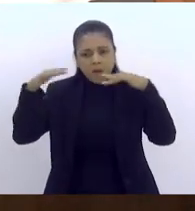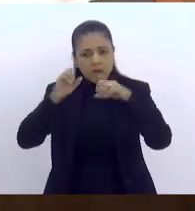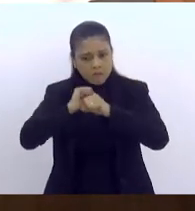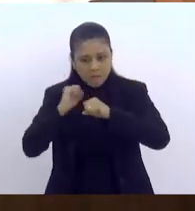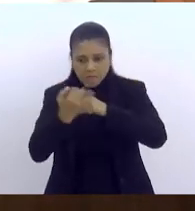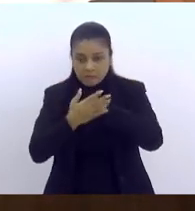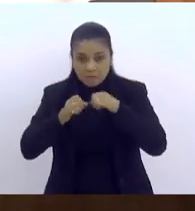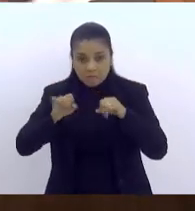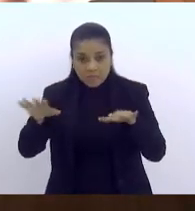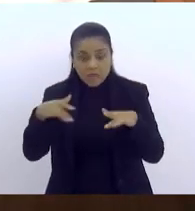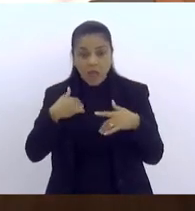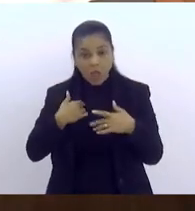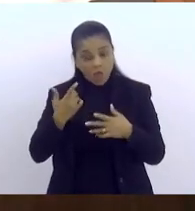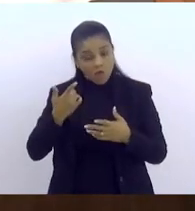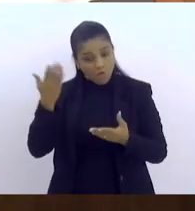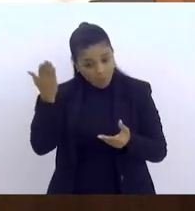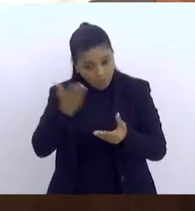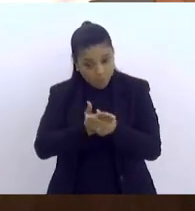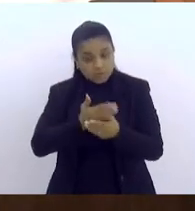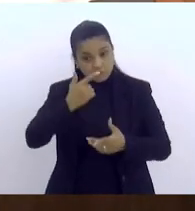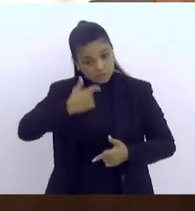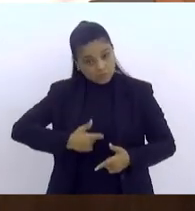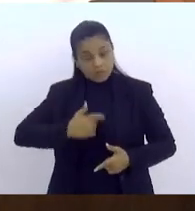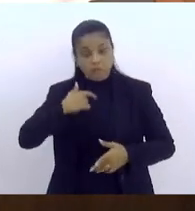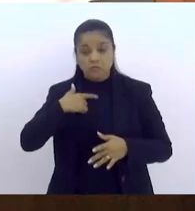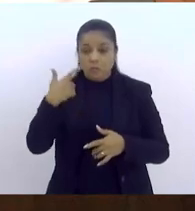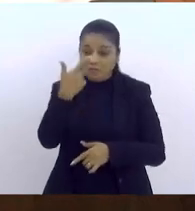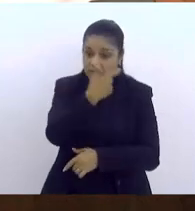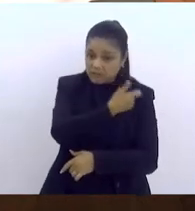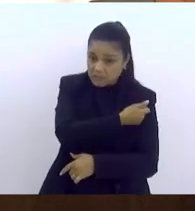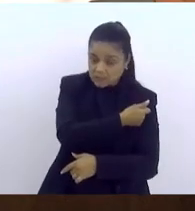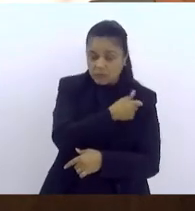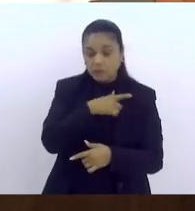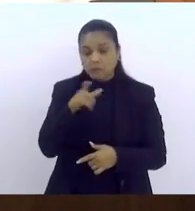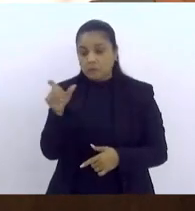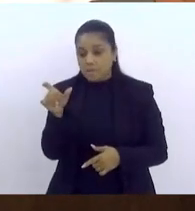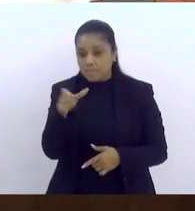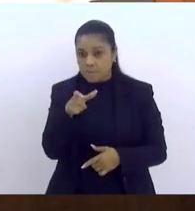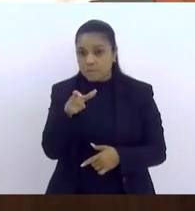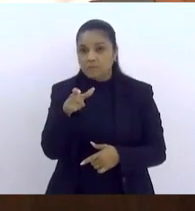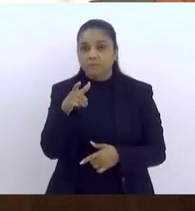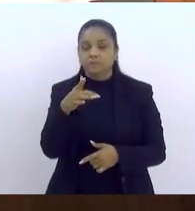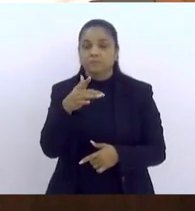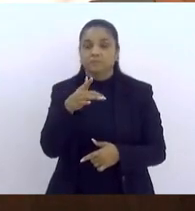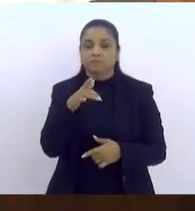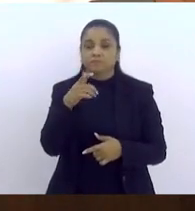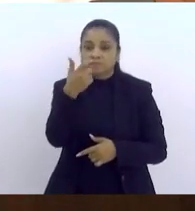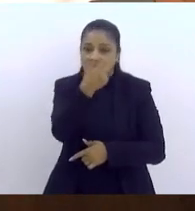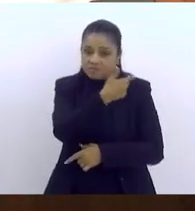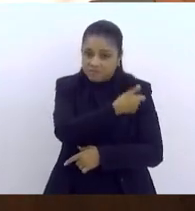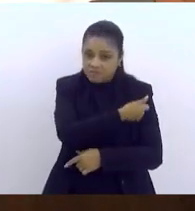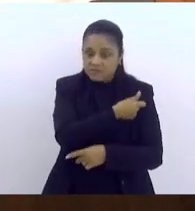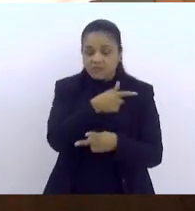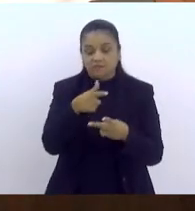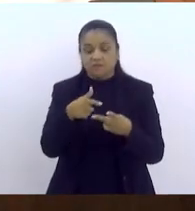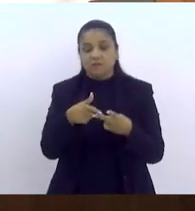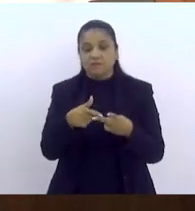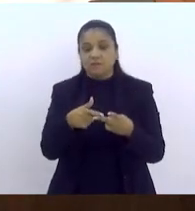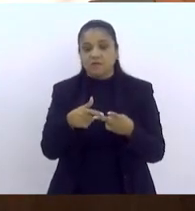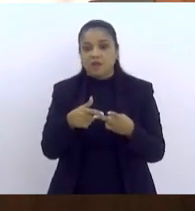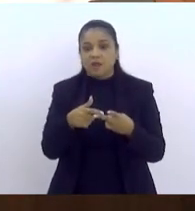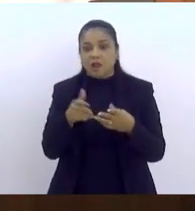sobre vacinação, sobre passaporte sanitário, lockdown. As pessoas